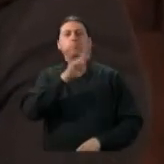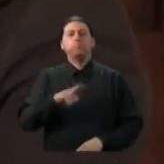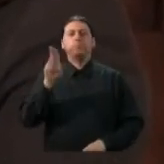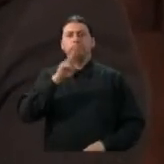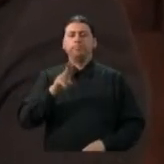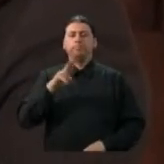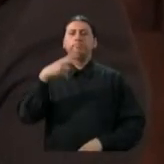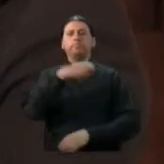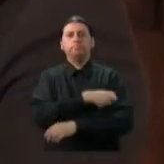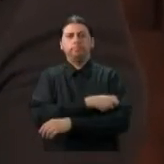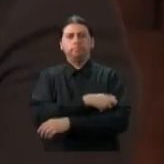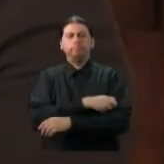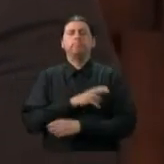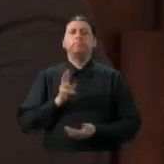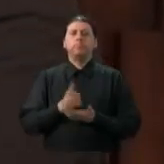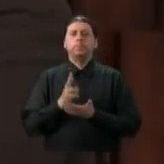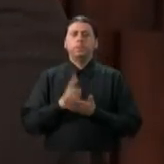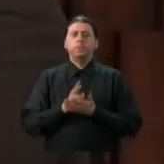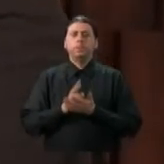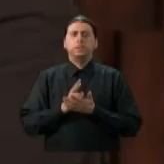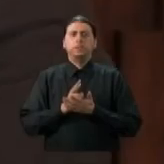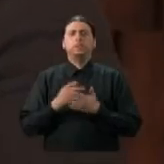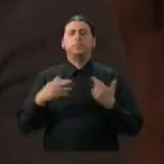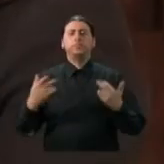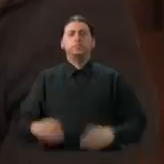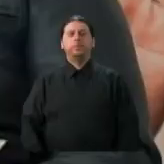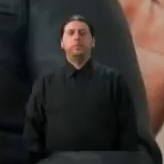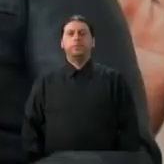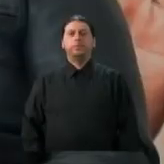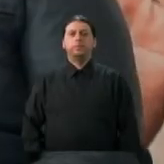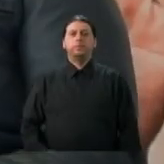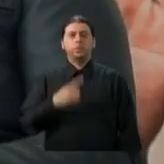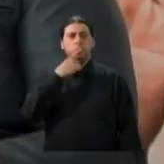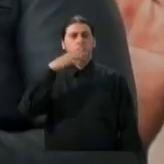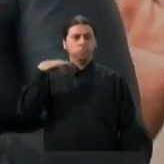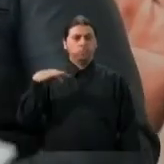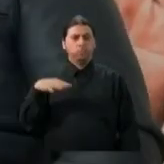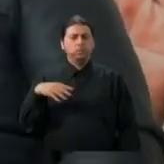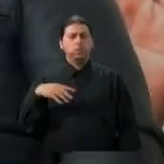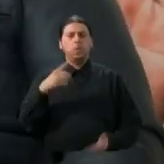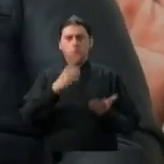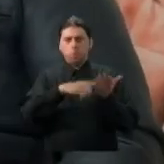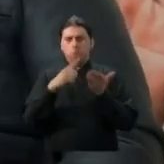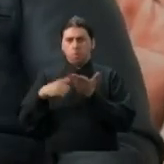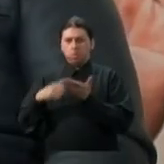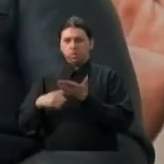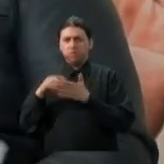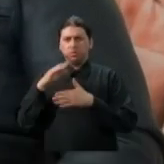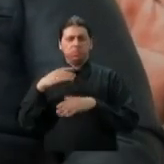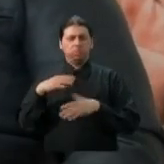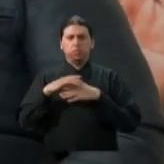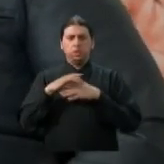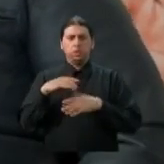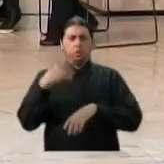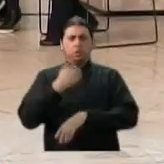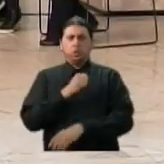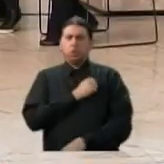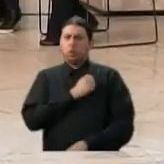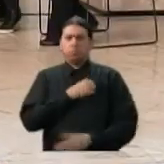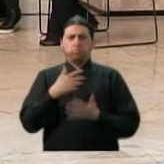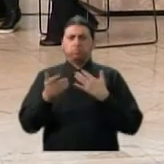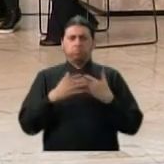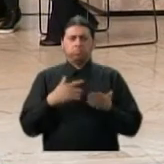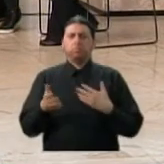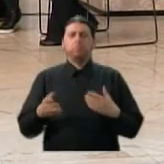sempre recorre à vacina, sempre que há alguma coisa nesse sentido. Meninas concordam, mesmo sendo dolorida a vacina? Sim, é importante para